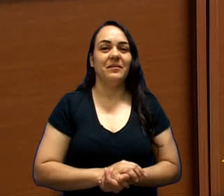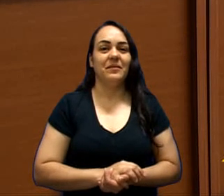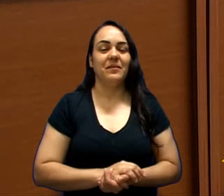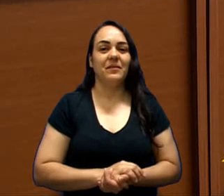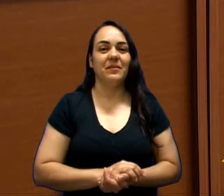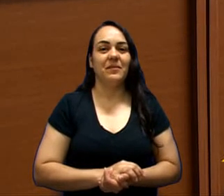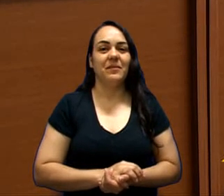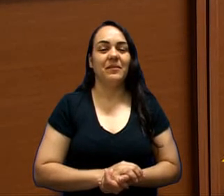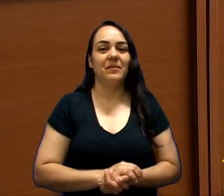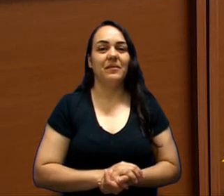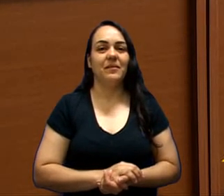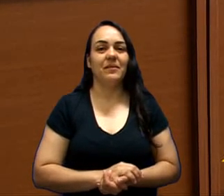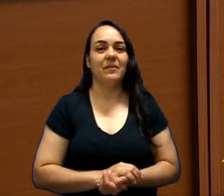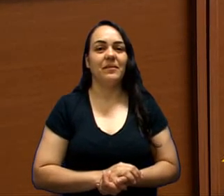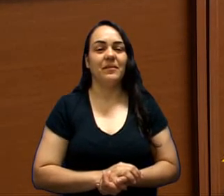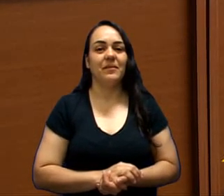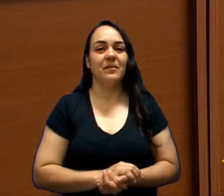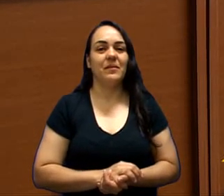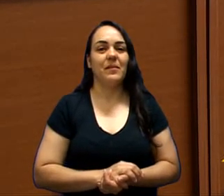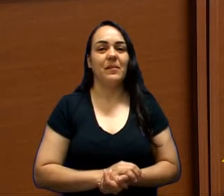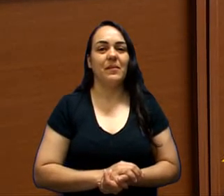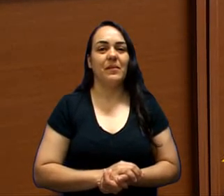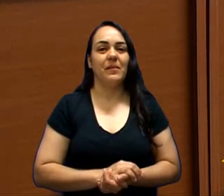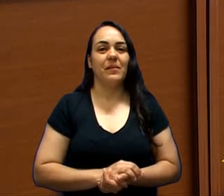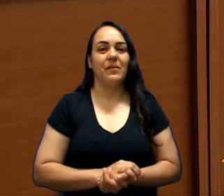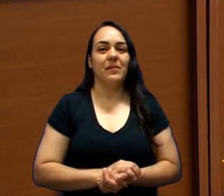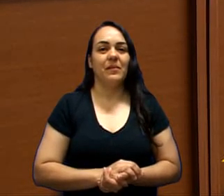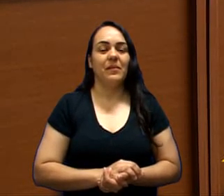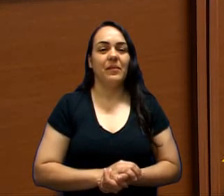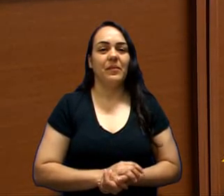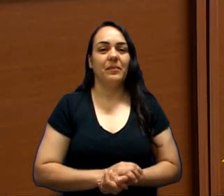Não, faça, faça. Deixa no saco.